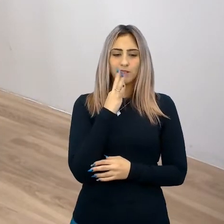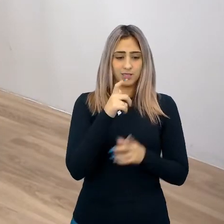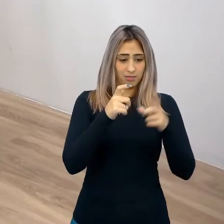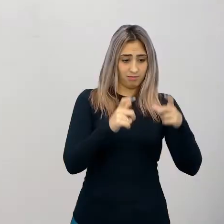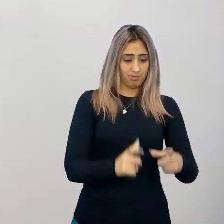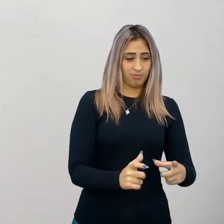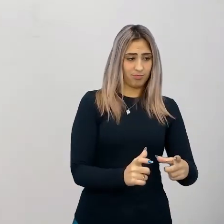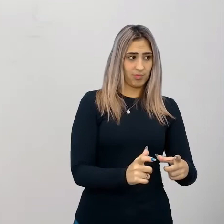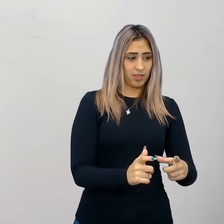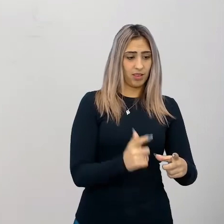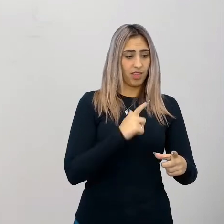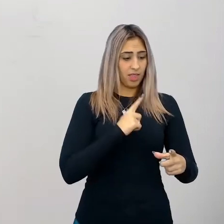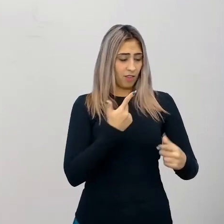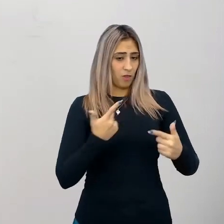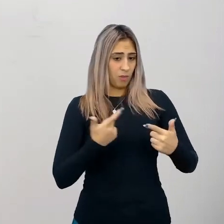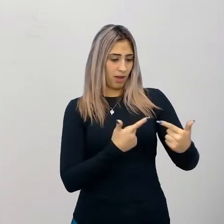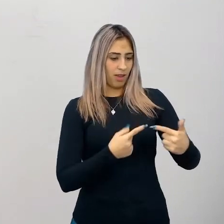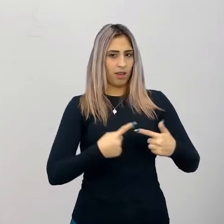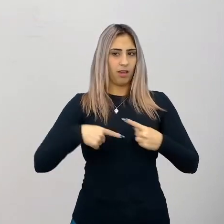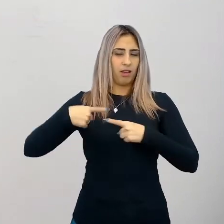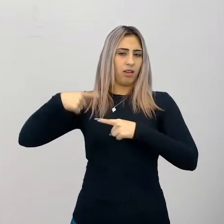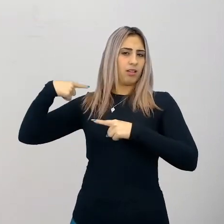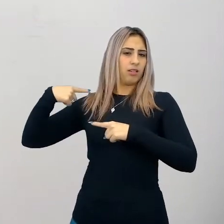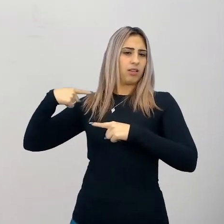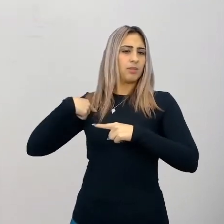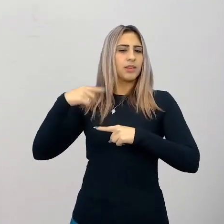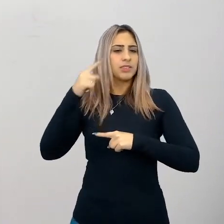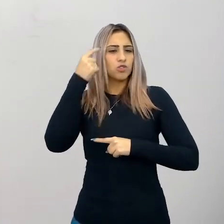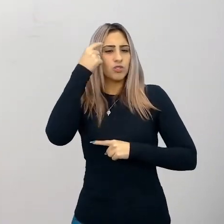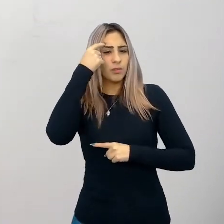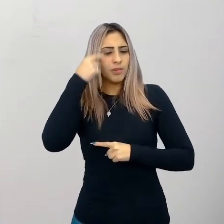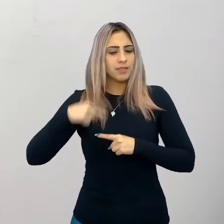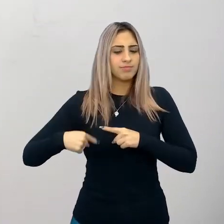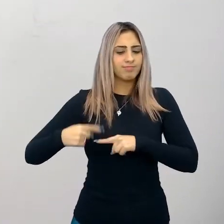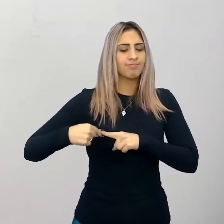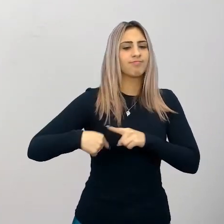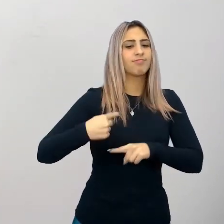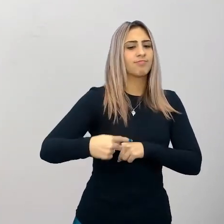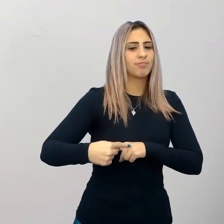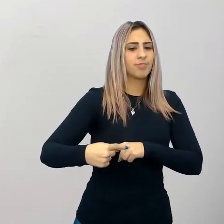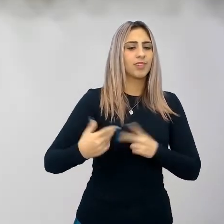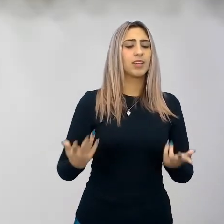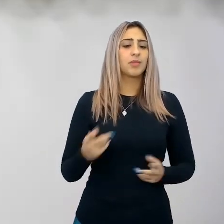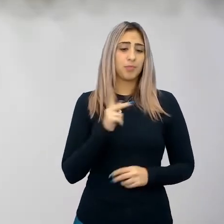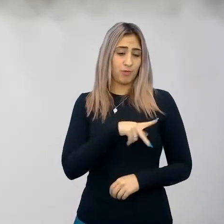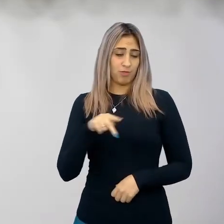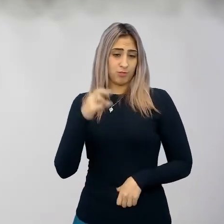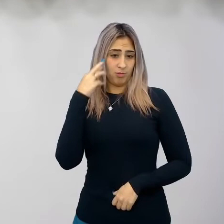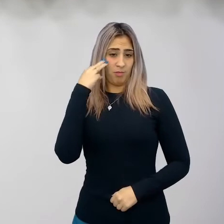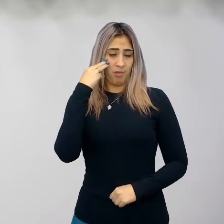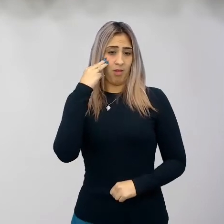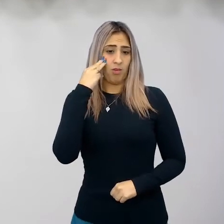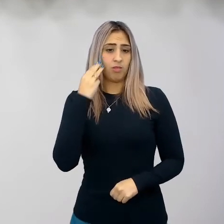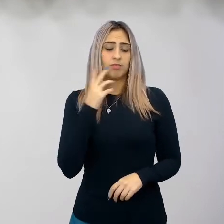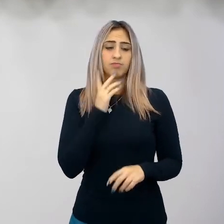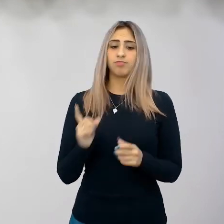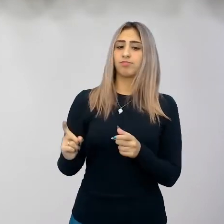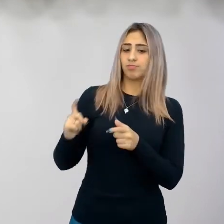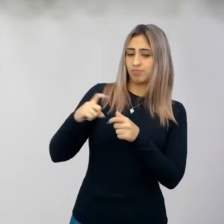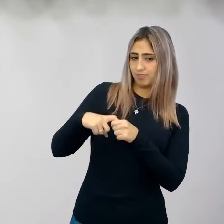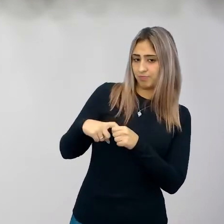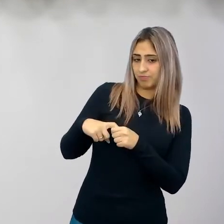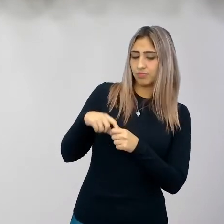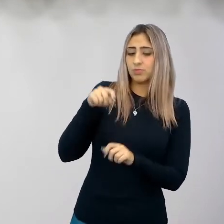não pensa, teve uma guerra lá no passado. A gente pensa a partir dos filmes que nós vimos. E assim, professor Mauro, retomando a